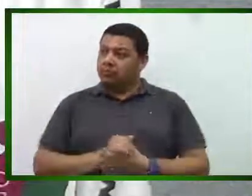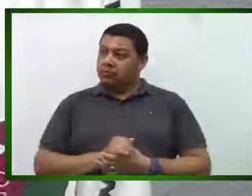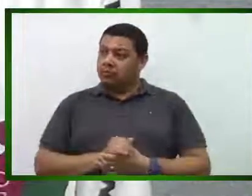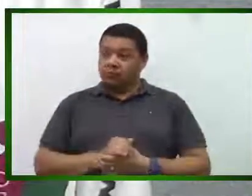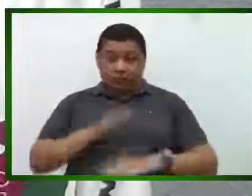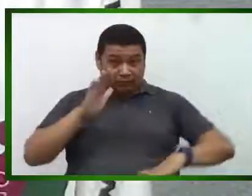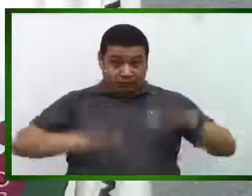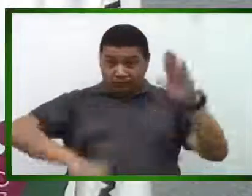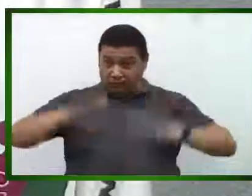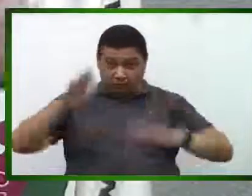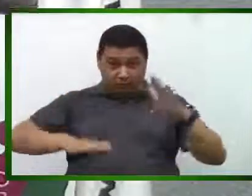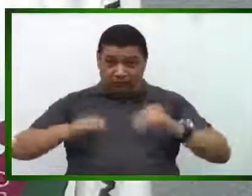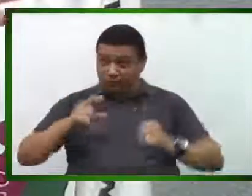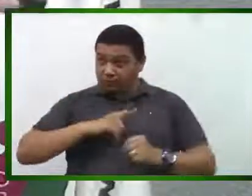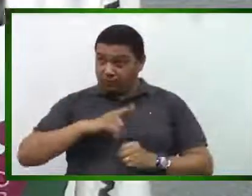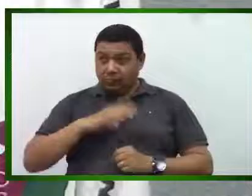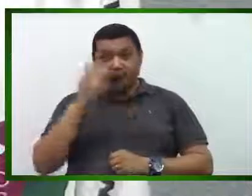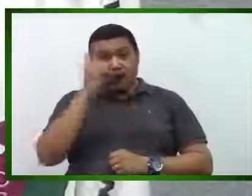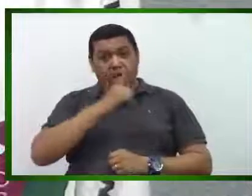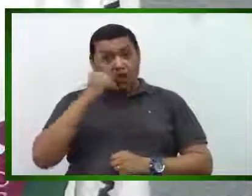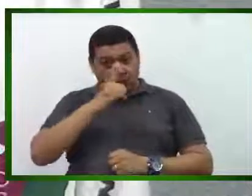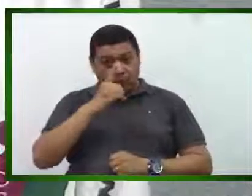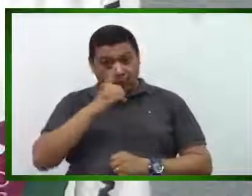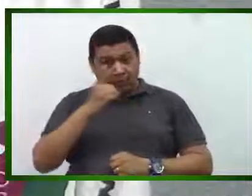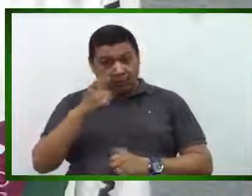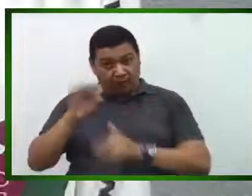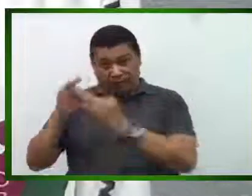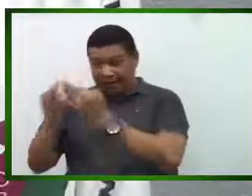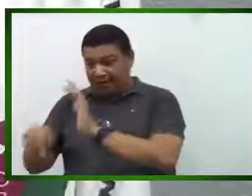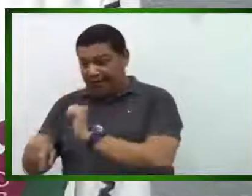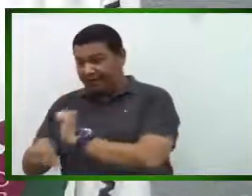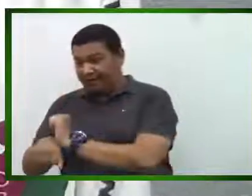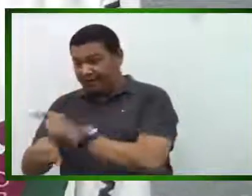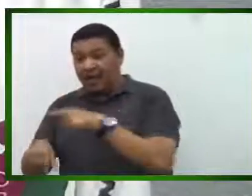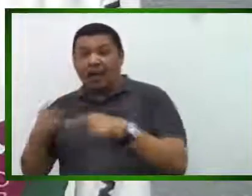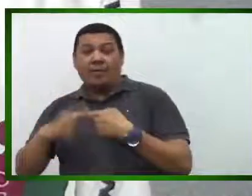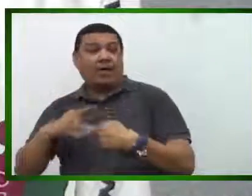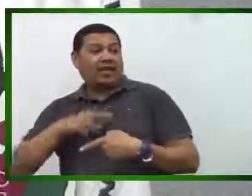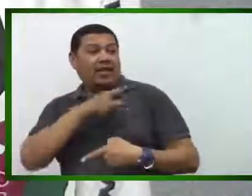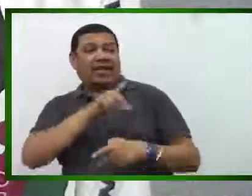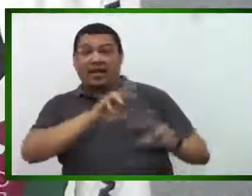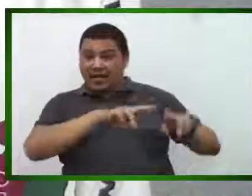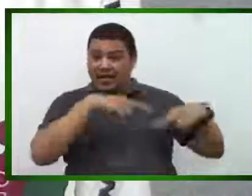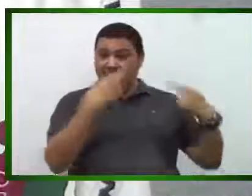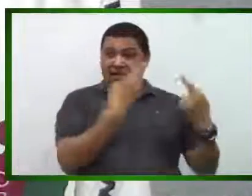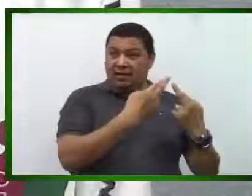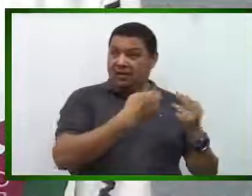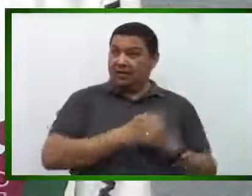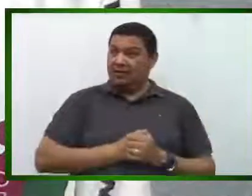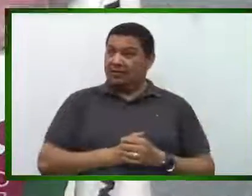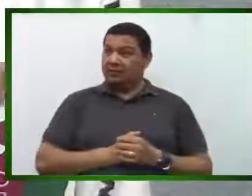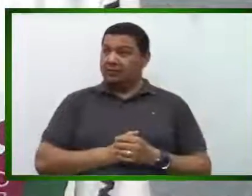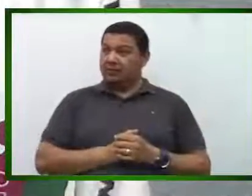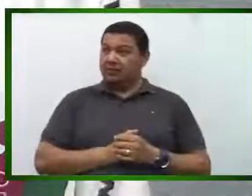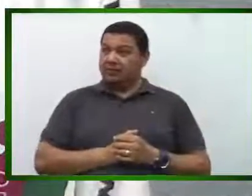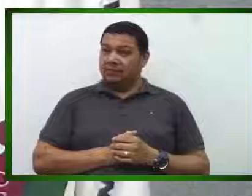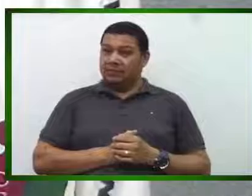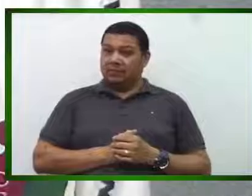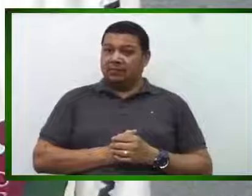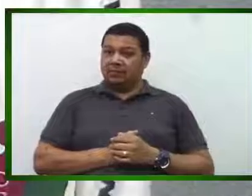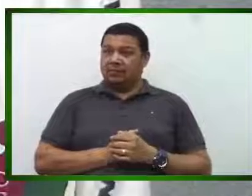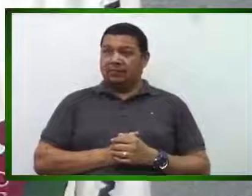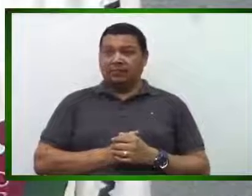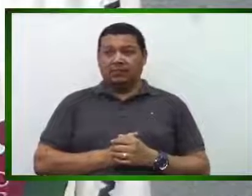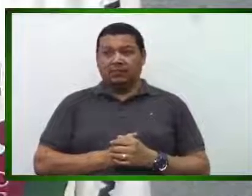nós deixamos um domingo em família para atender uma reunião. Às vezes nós deixamos de andar com a